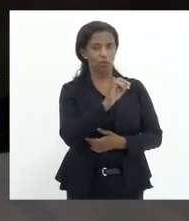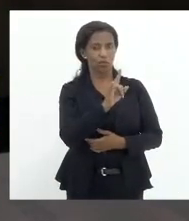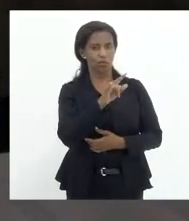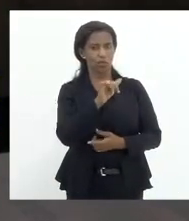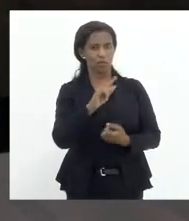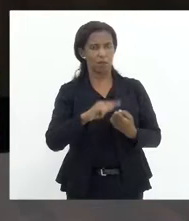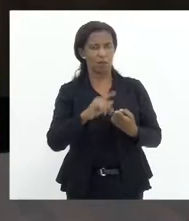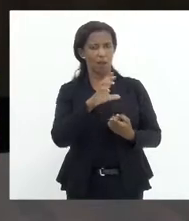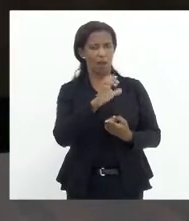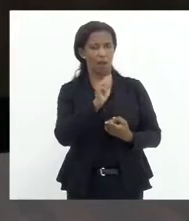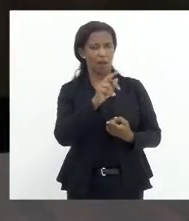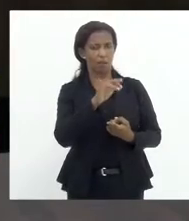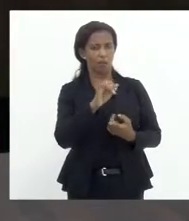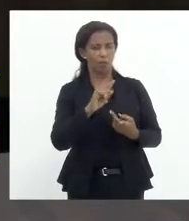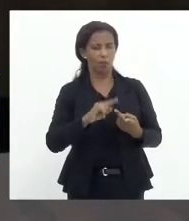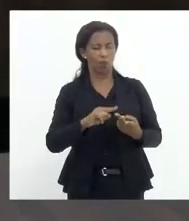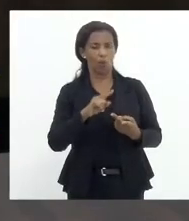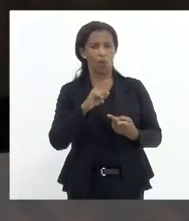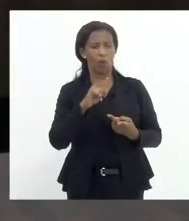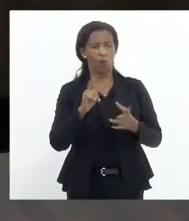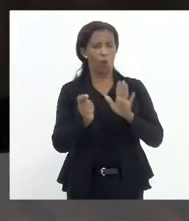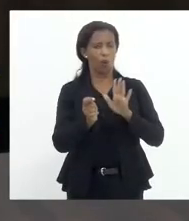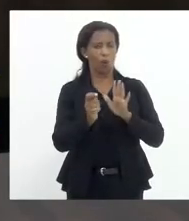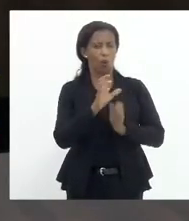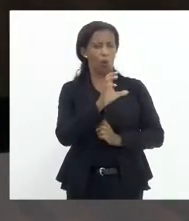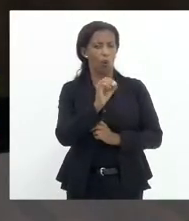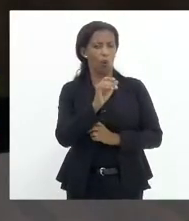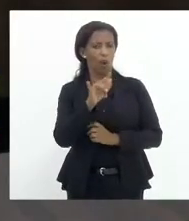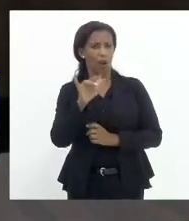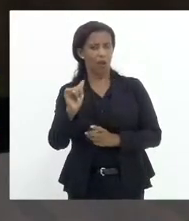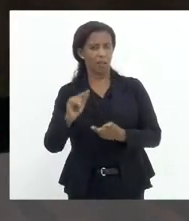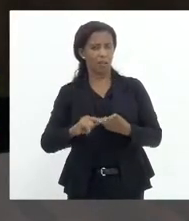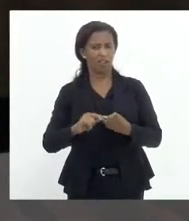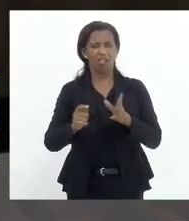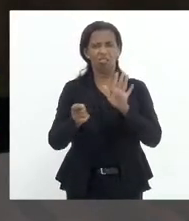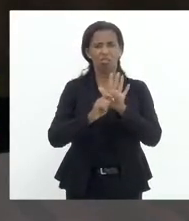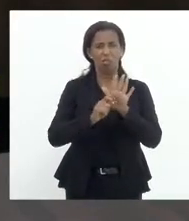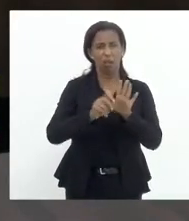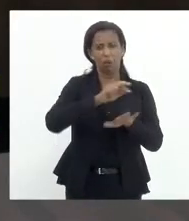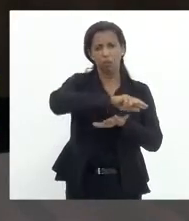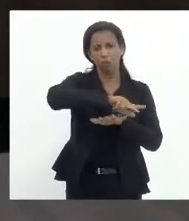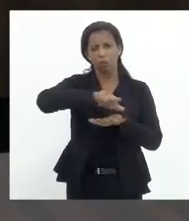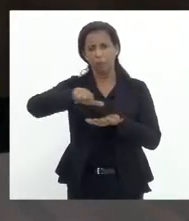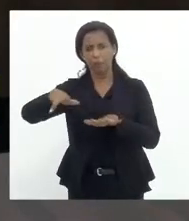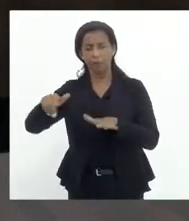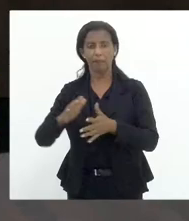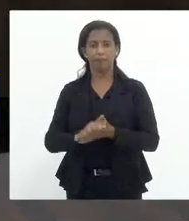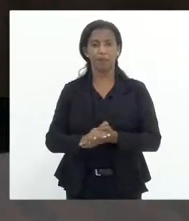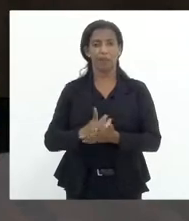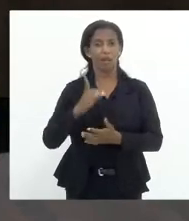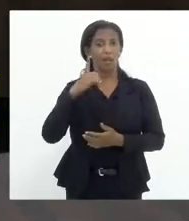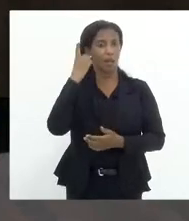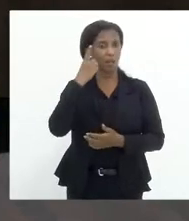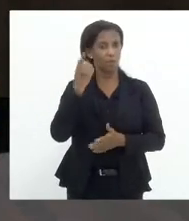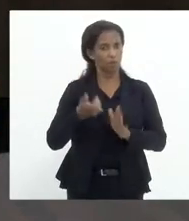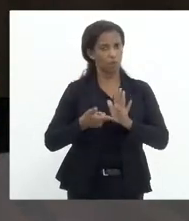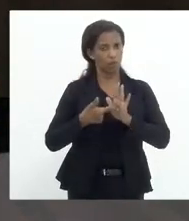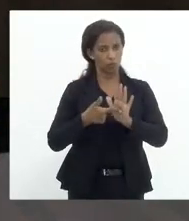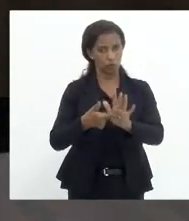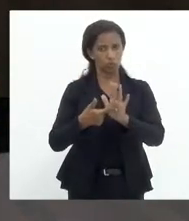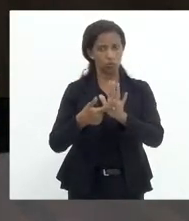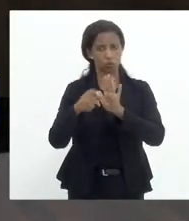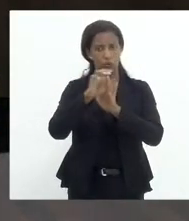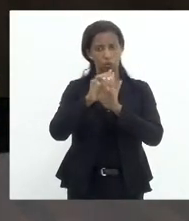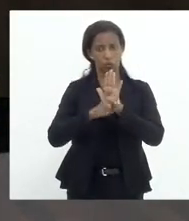Minas canabinoides opiáceos e cocaína em mãos Idol a deputada Renata fez uma Emenda apresentou uma Emenda junto com a bancada do